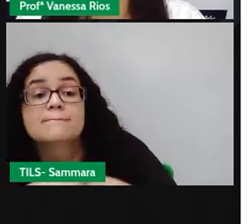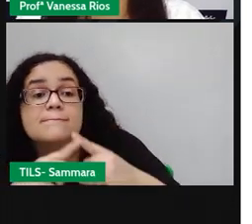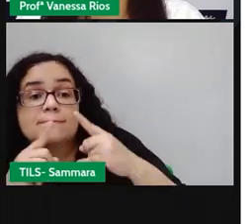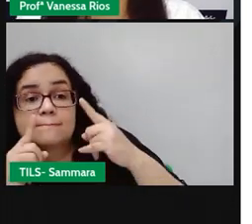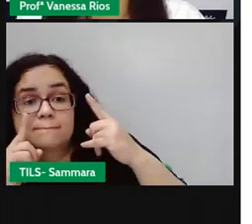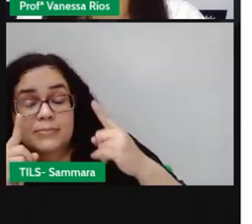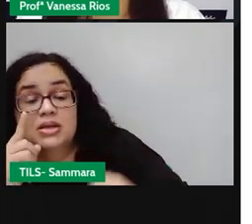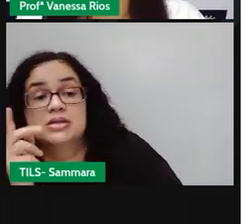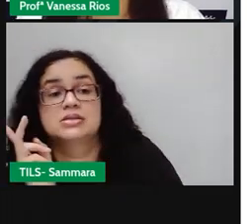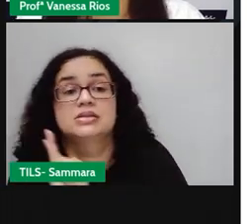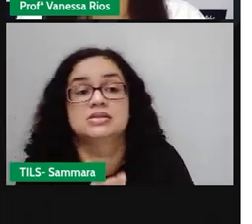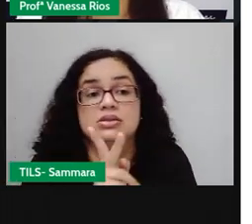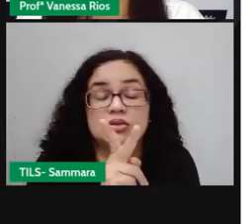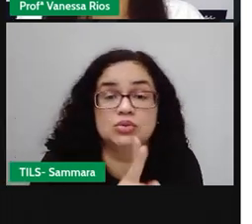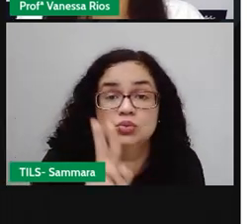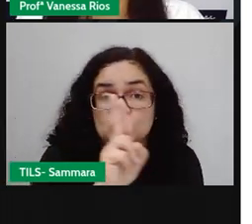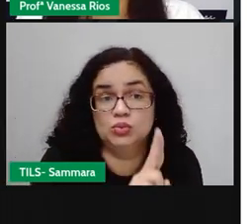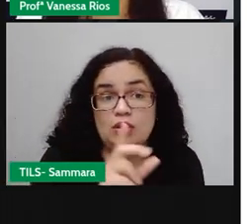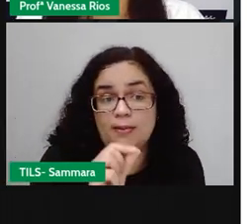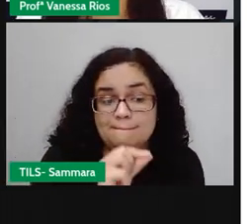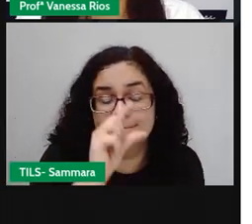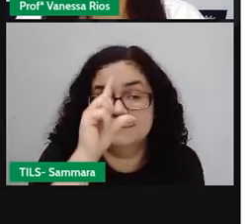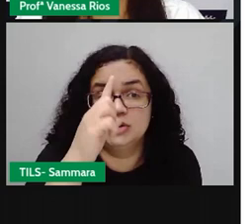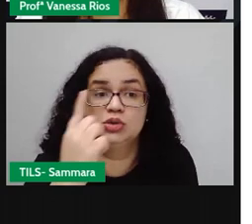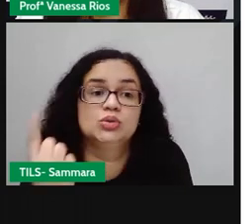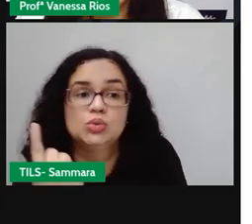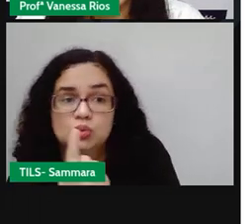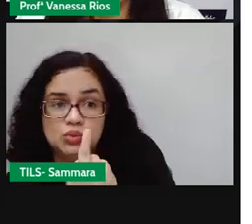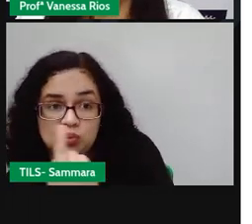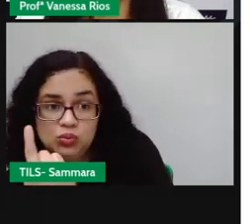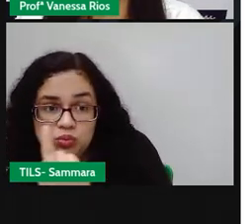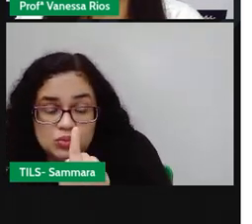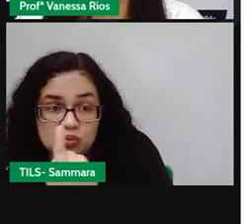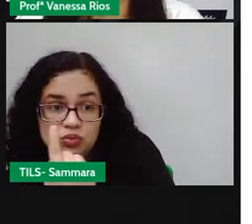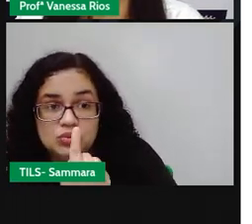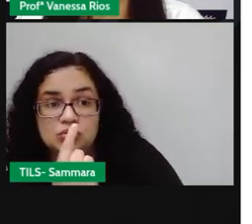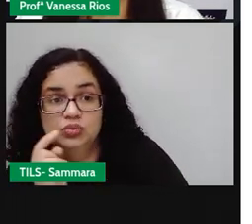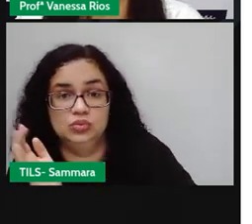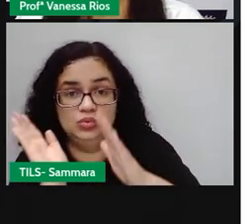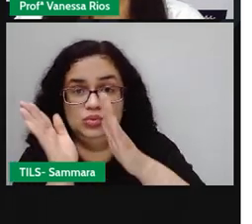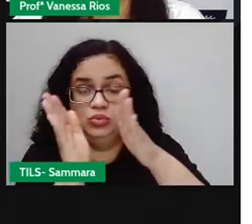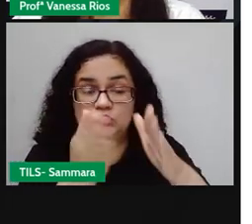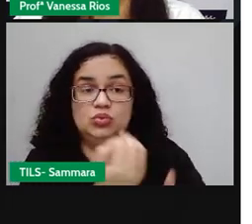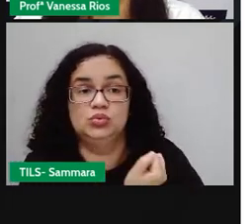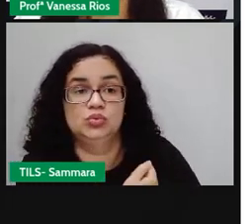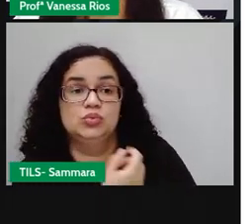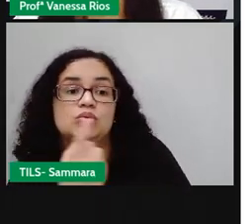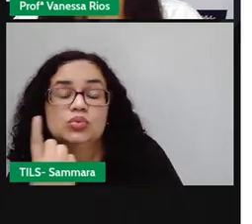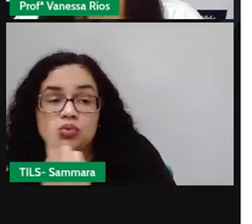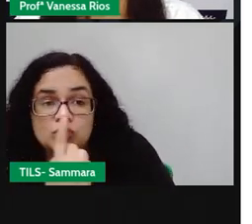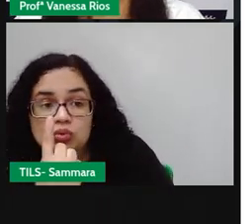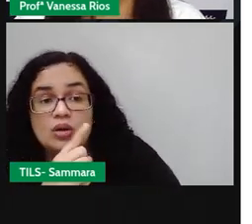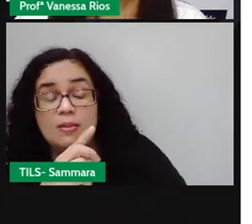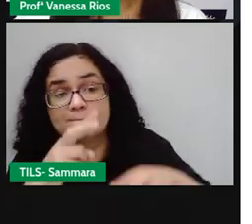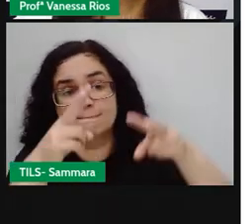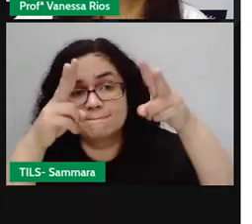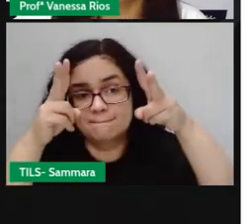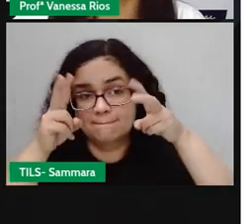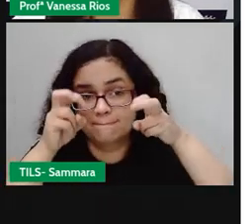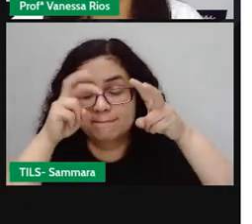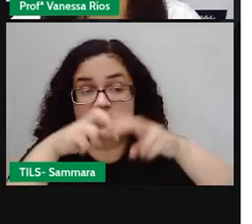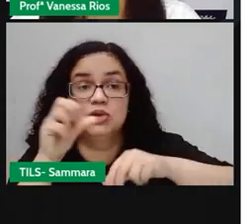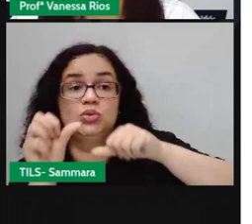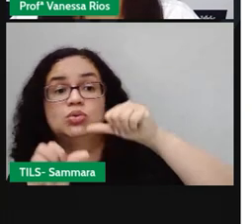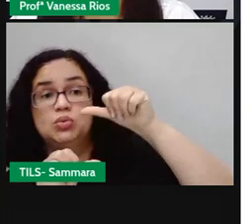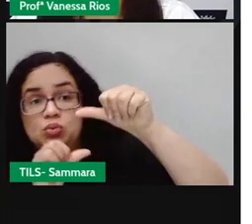elas sempre foram aí aumentando 1. Então, o padrão desta sequência aí foi 1. E a gente observou que a alternância